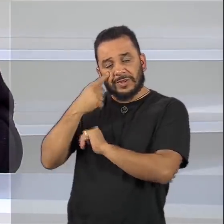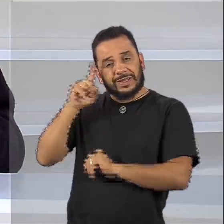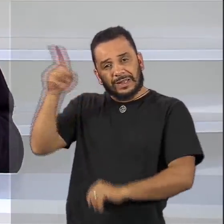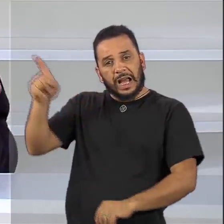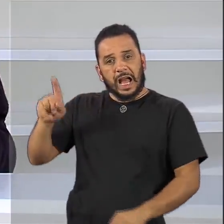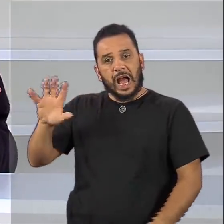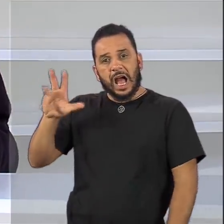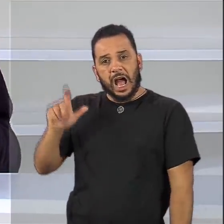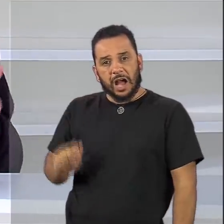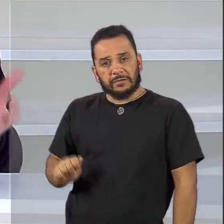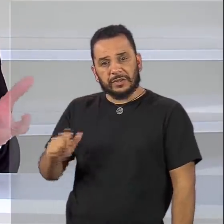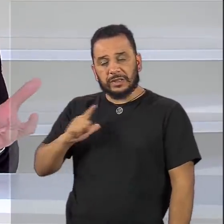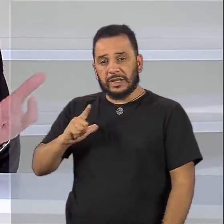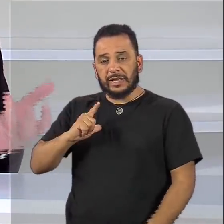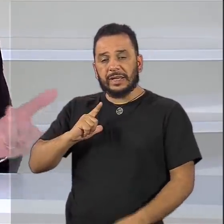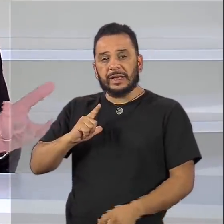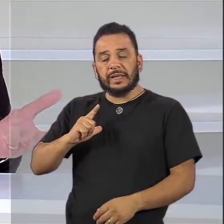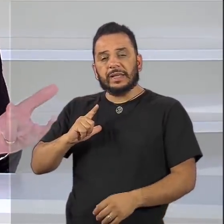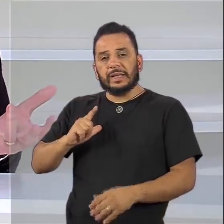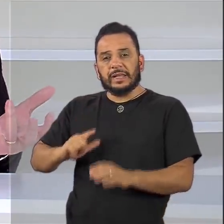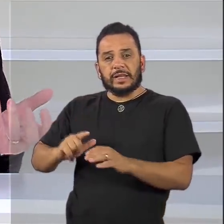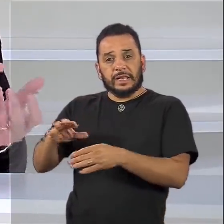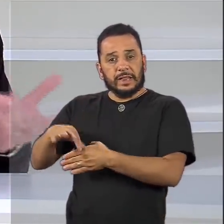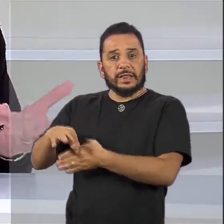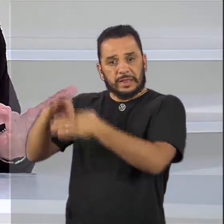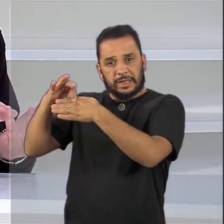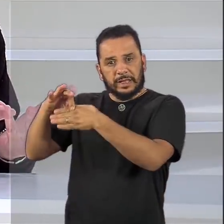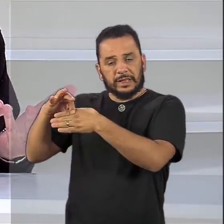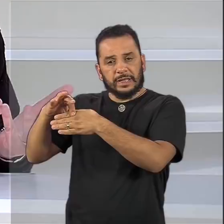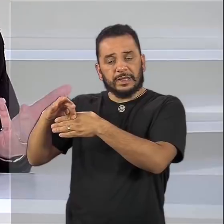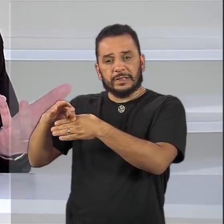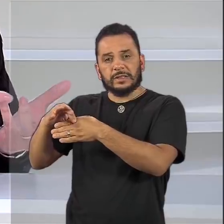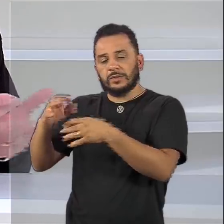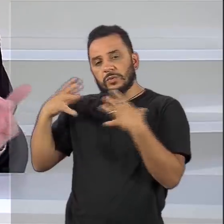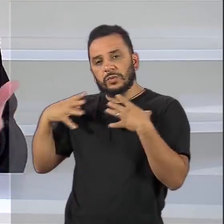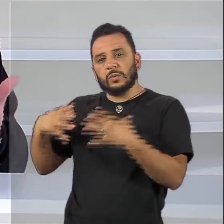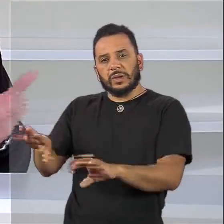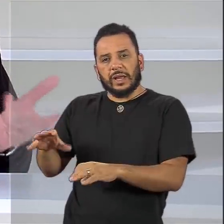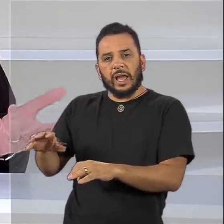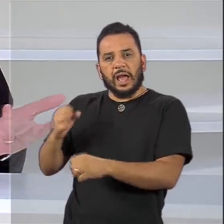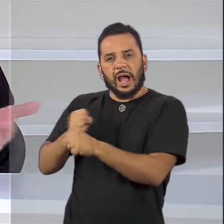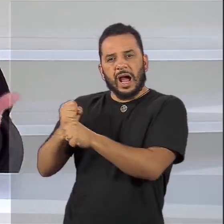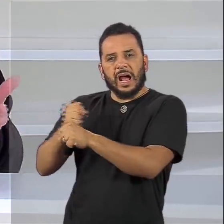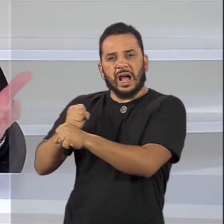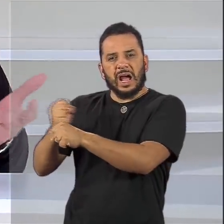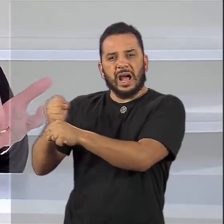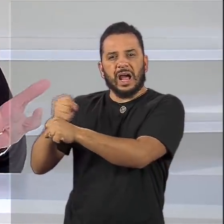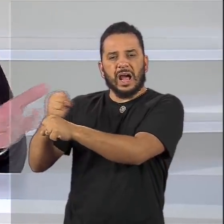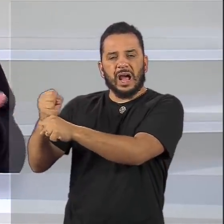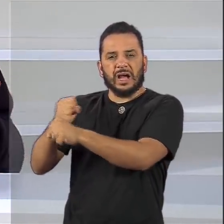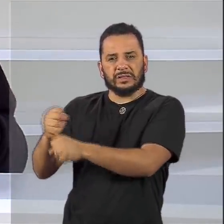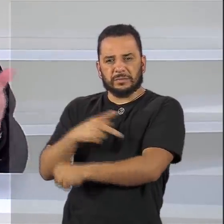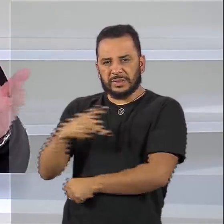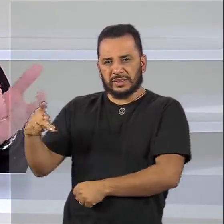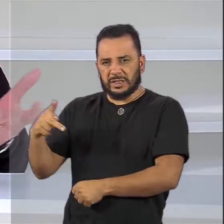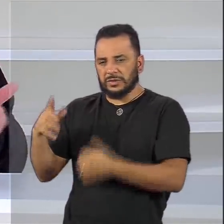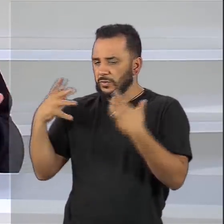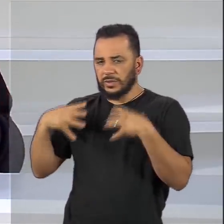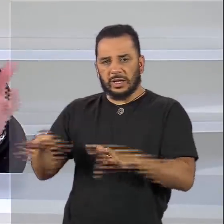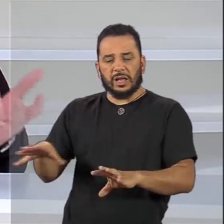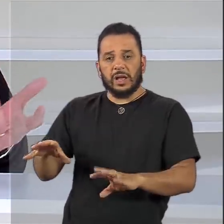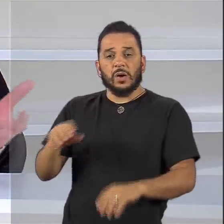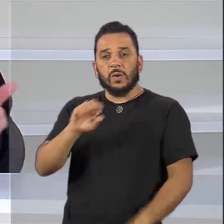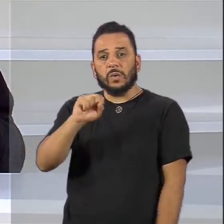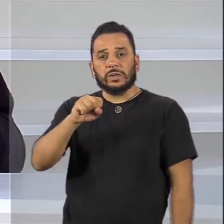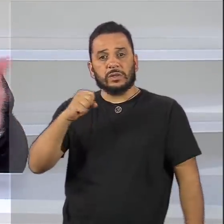África líderes que se opõem à perpetuação no poder, que é uma característica dos países africanos em geral. 88% das